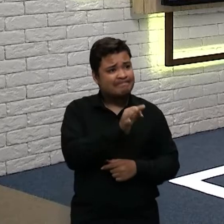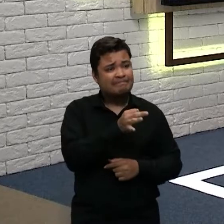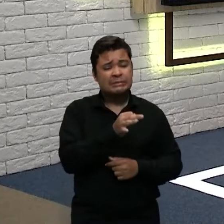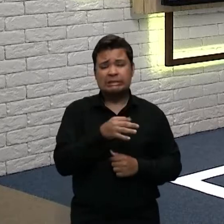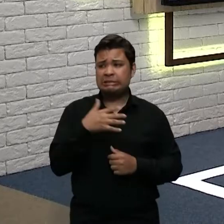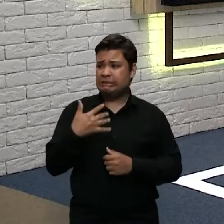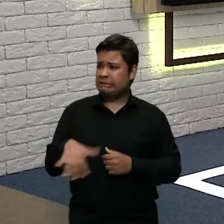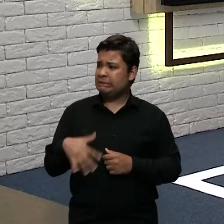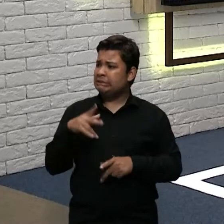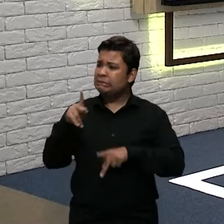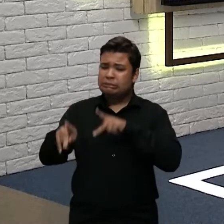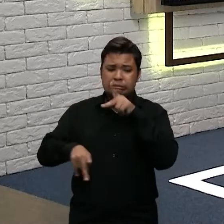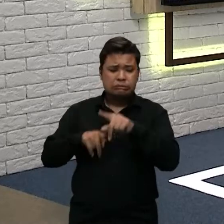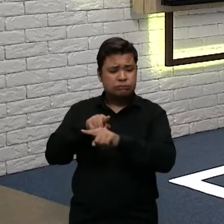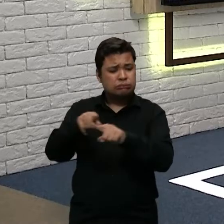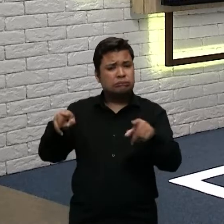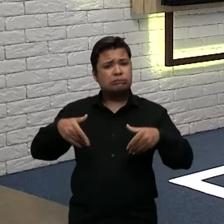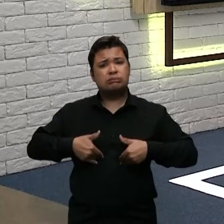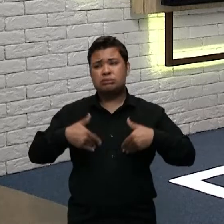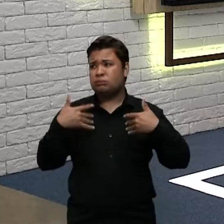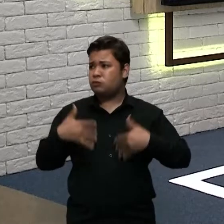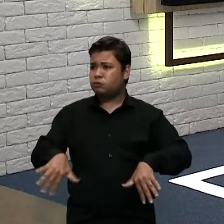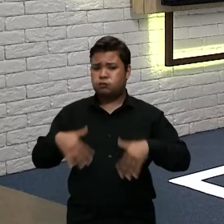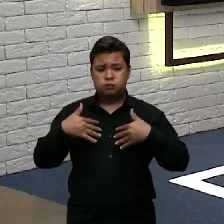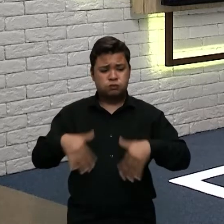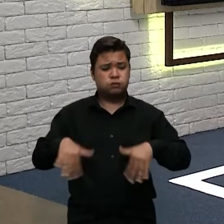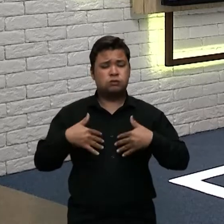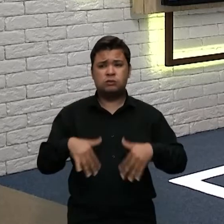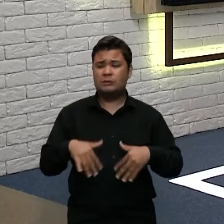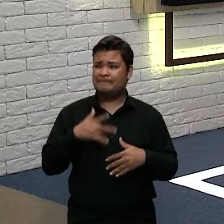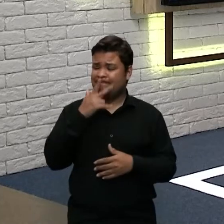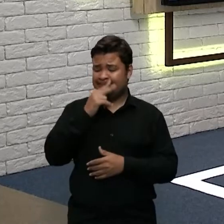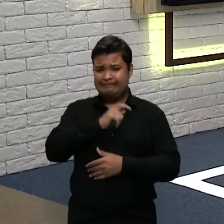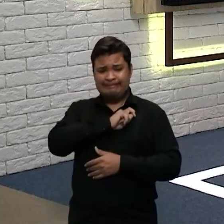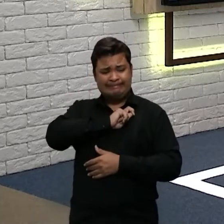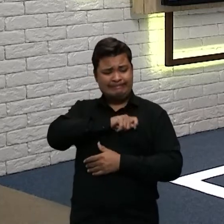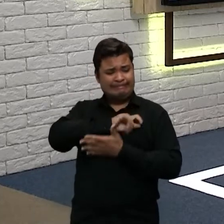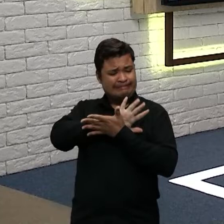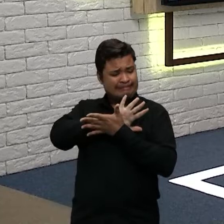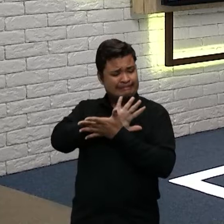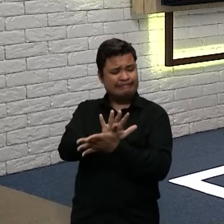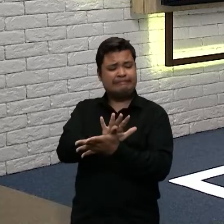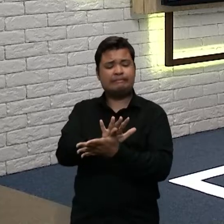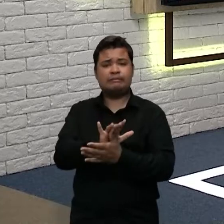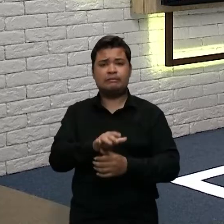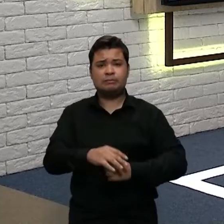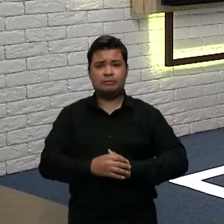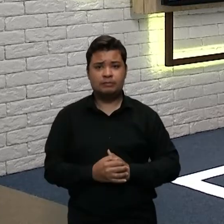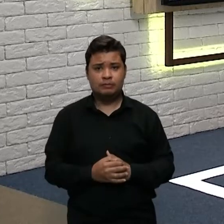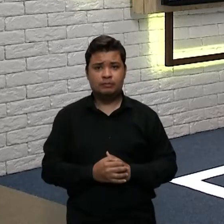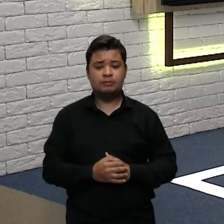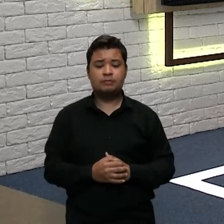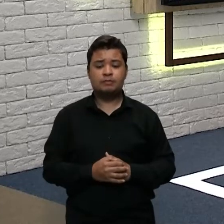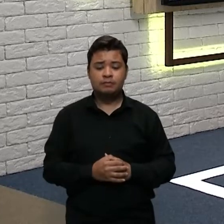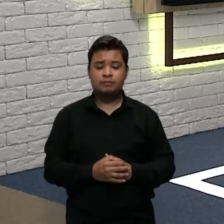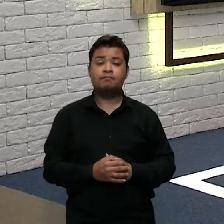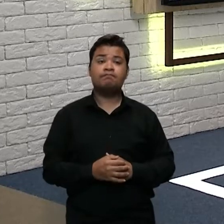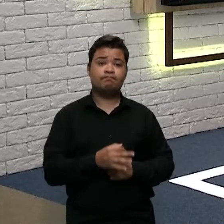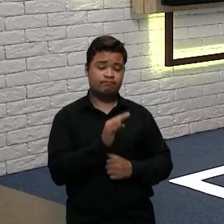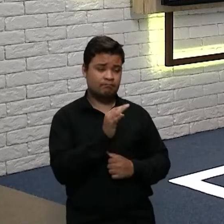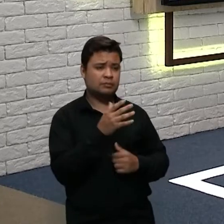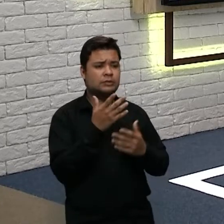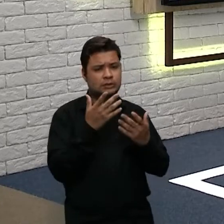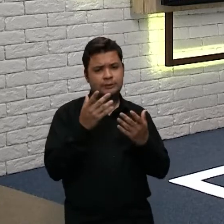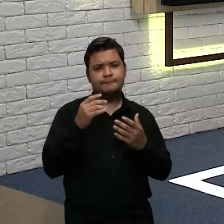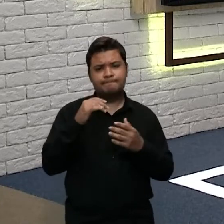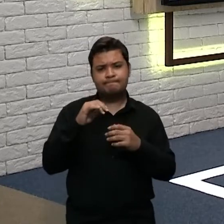muita gente passando fome, é realmente cruel. Indo nessa lógica e para ser didático com os nossos